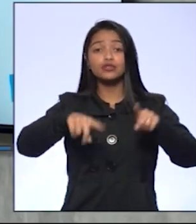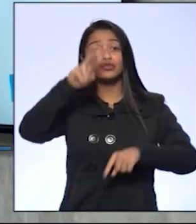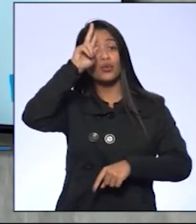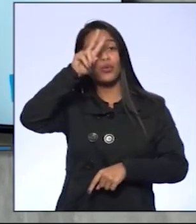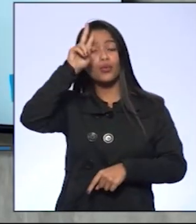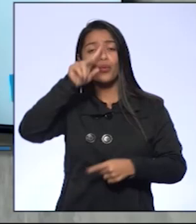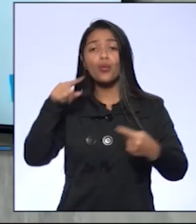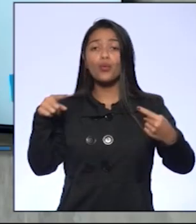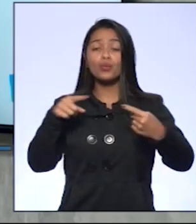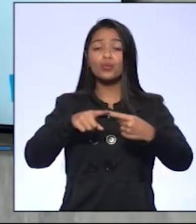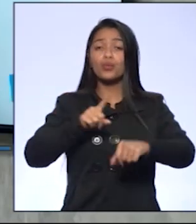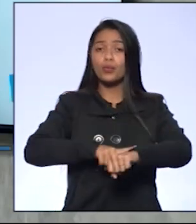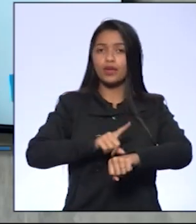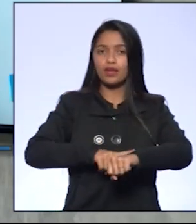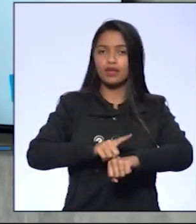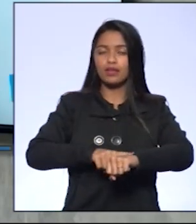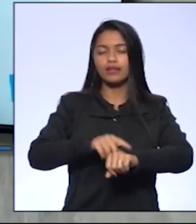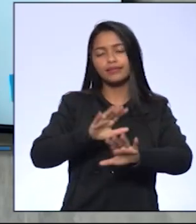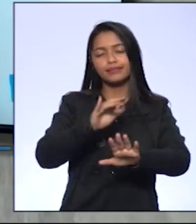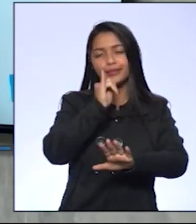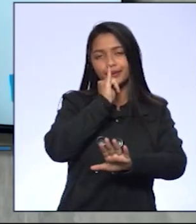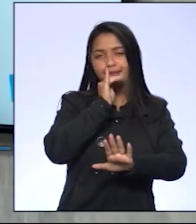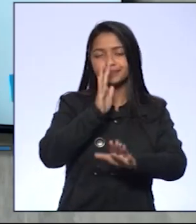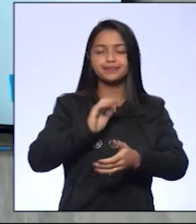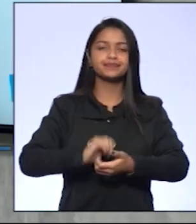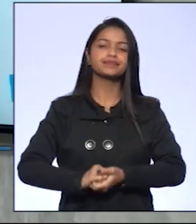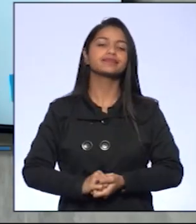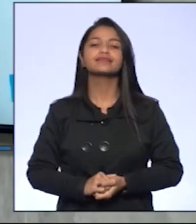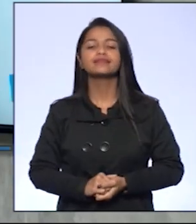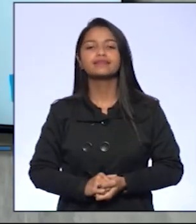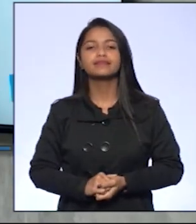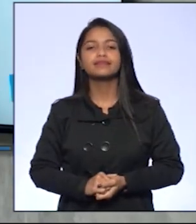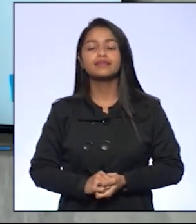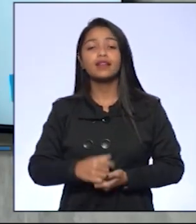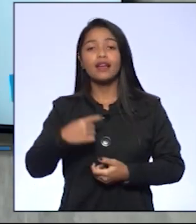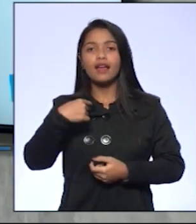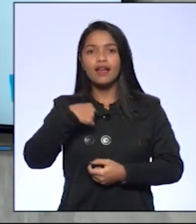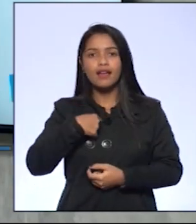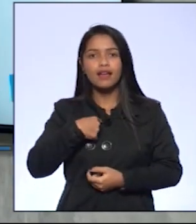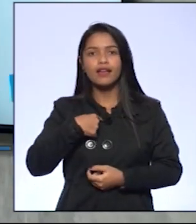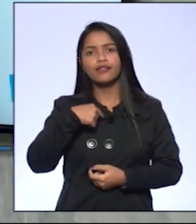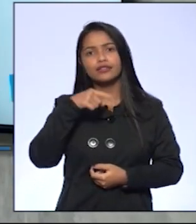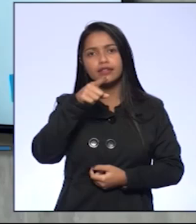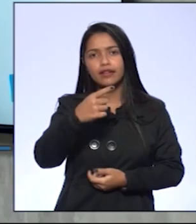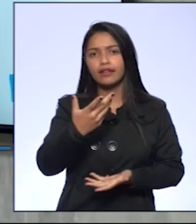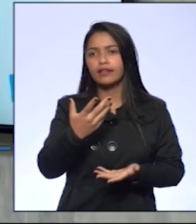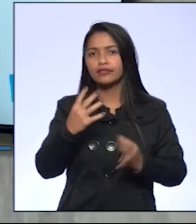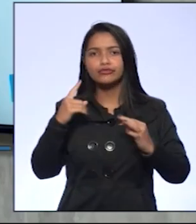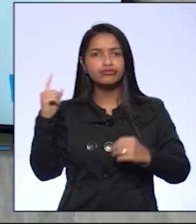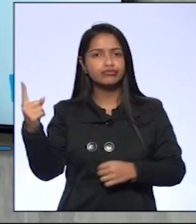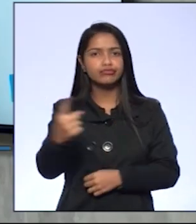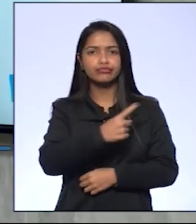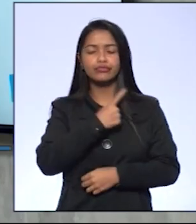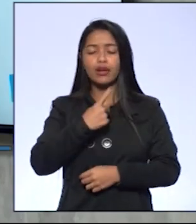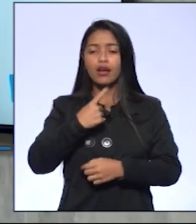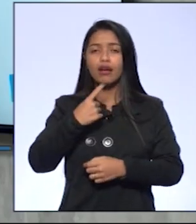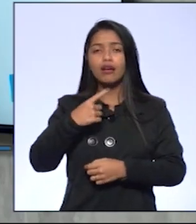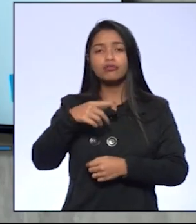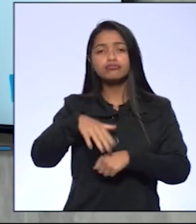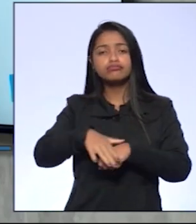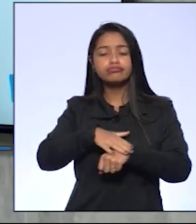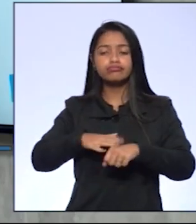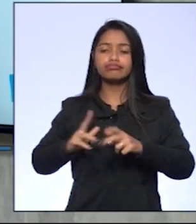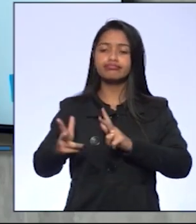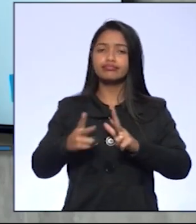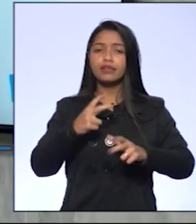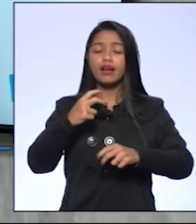Então, por exemplo, eu e você, falantes aí, né, de 2020, né, um ano que provavelmente no livro